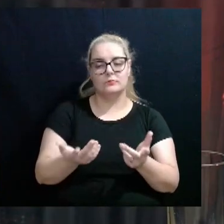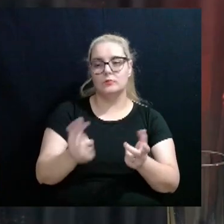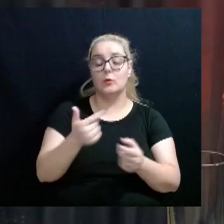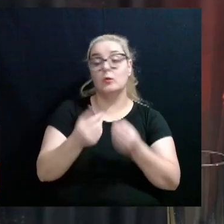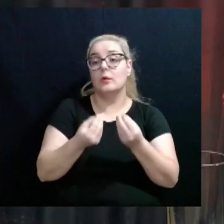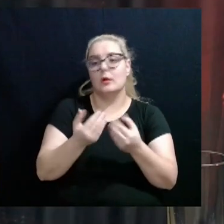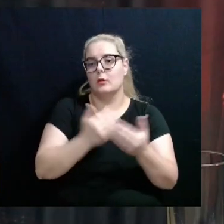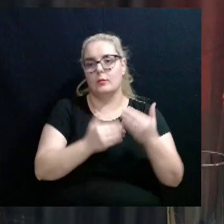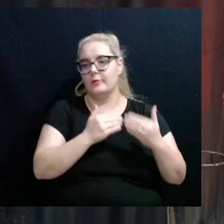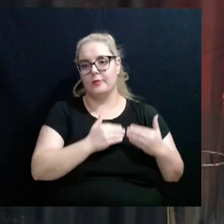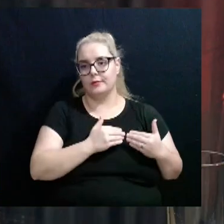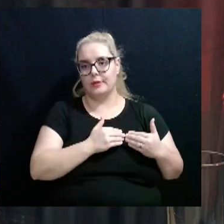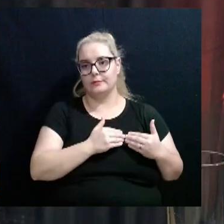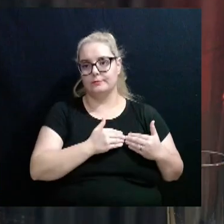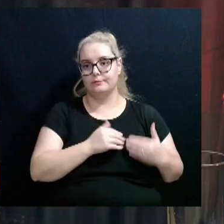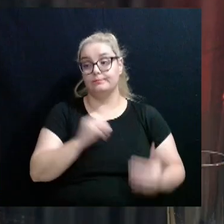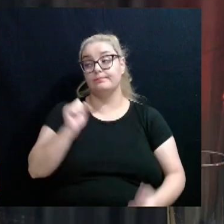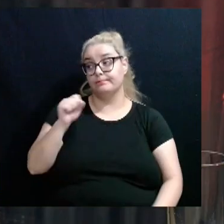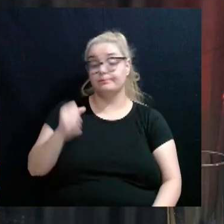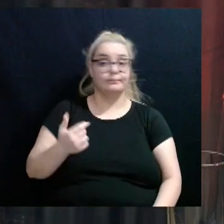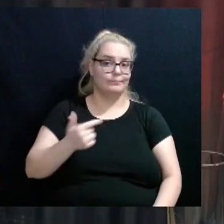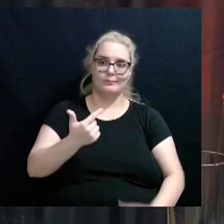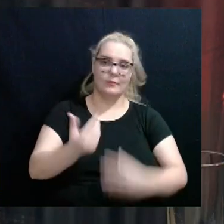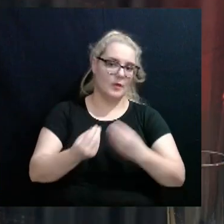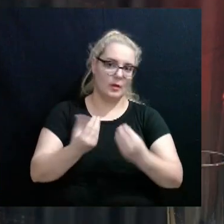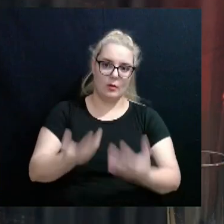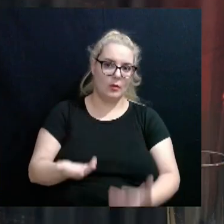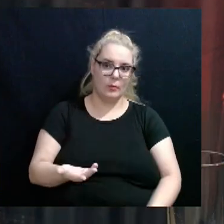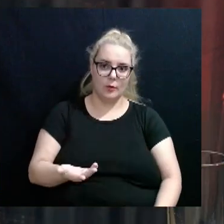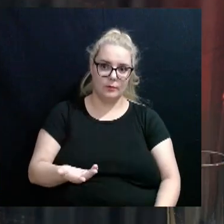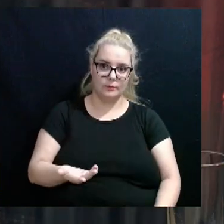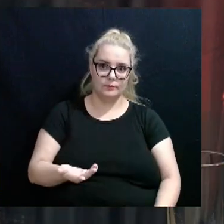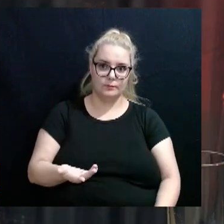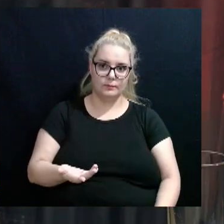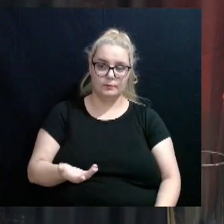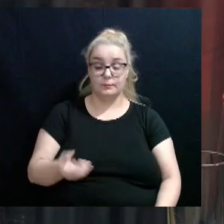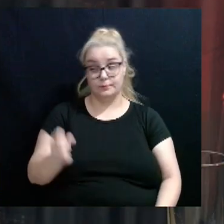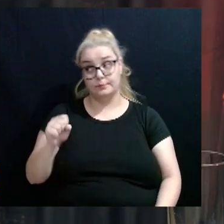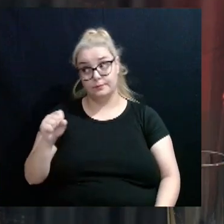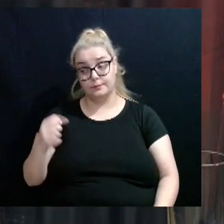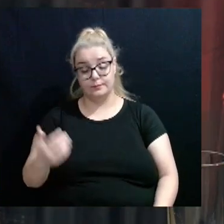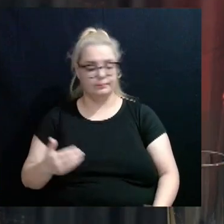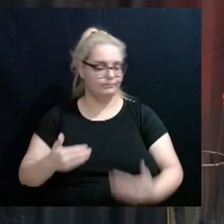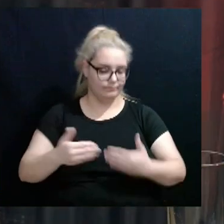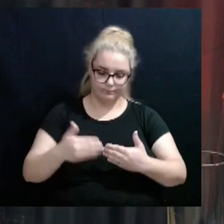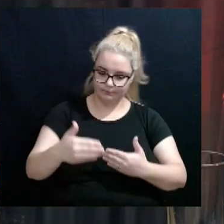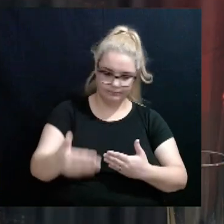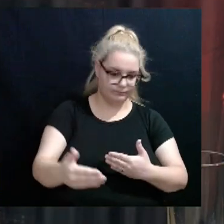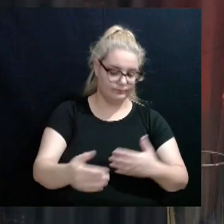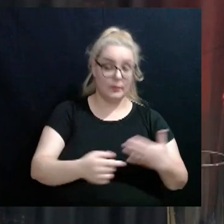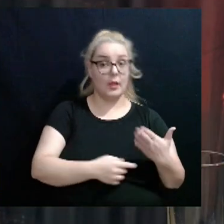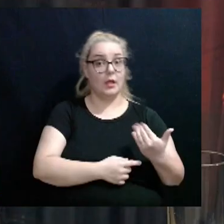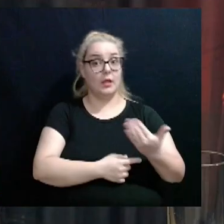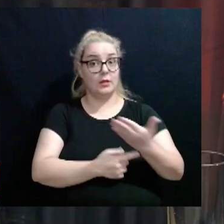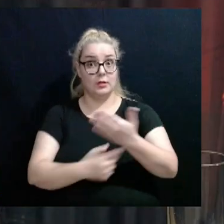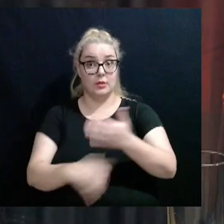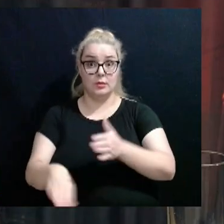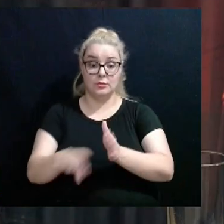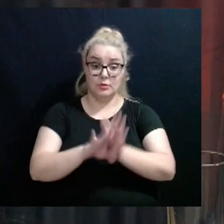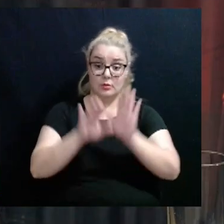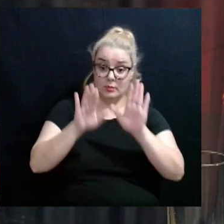nós não temos mais como voltar atrás. Uhum, Então, é daqui para frente, a tecnologia chegou para ficar,